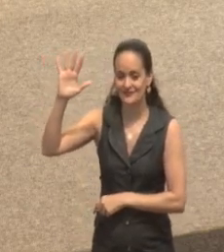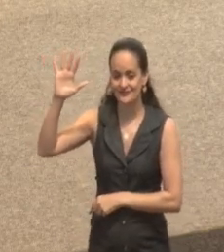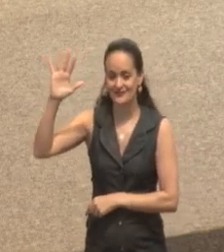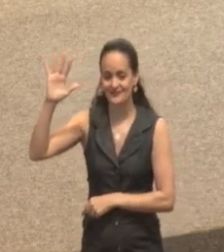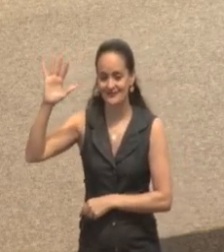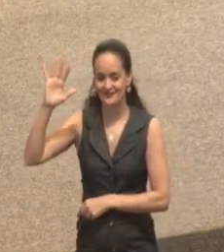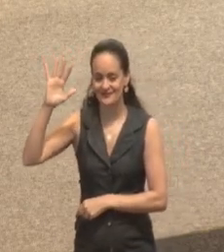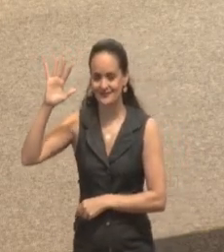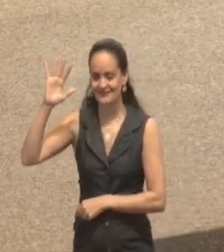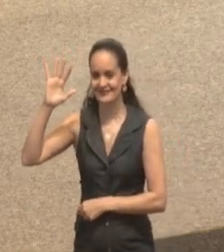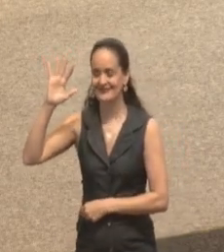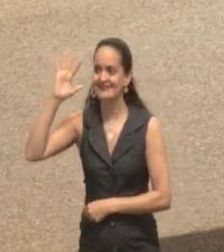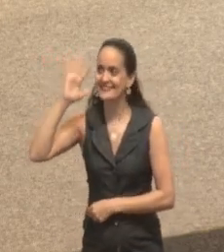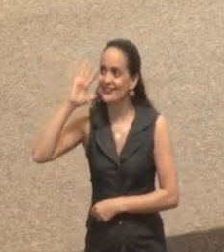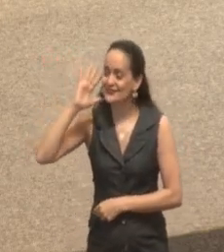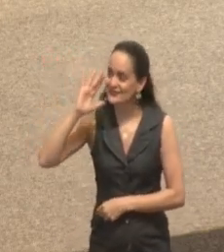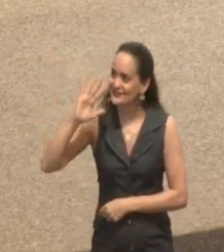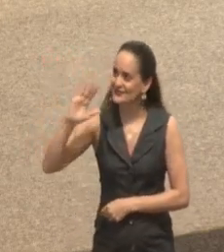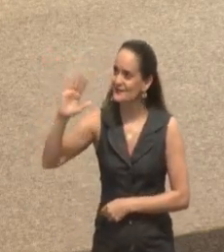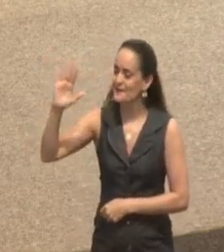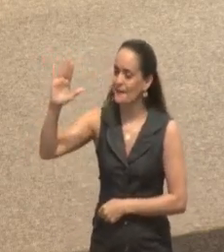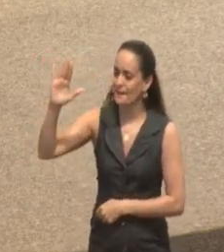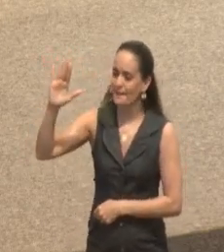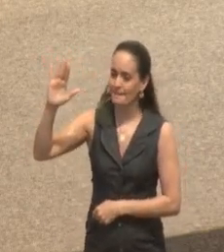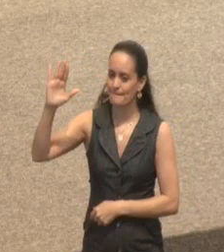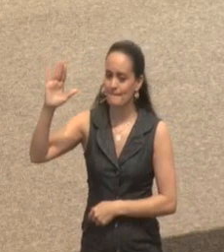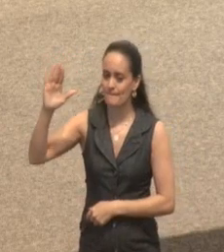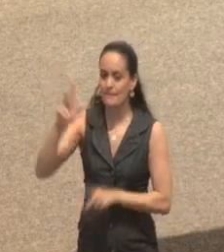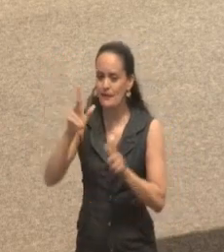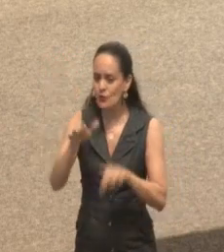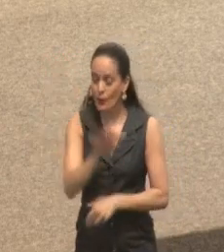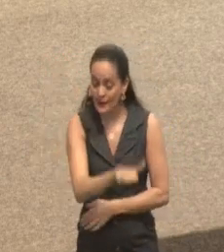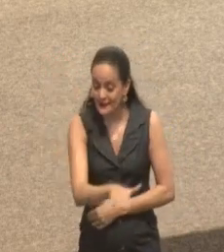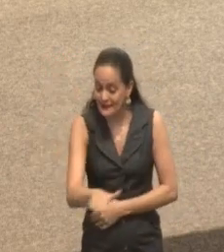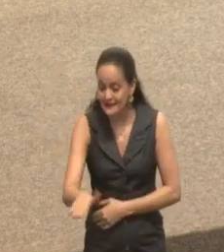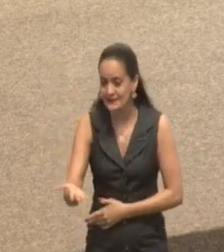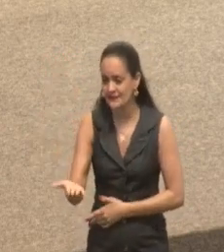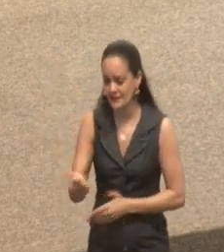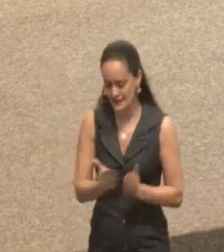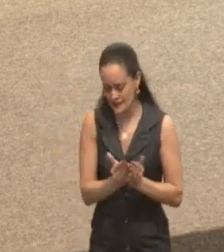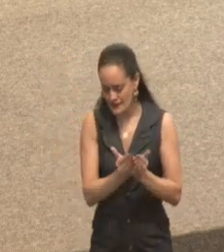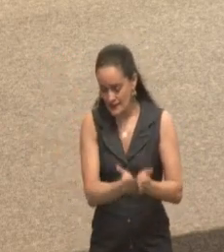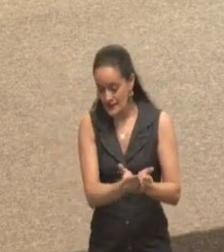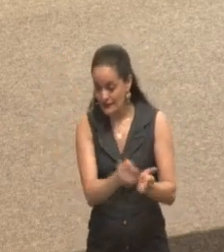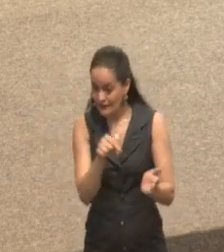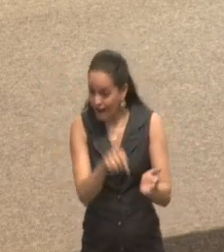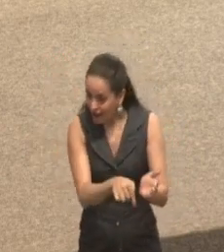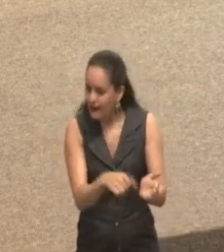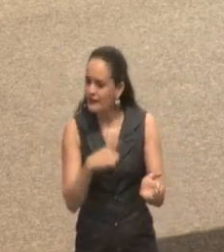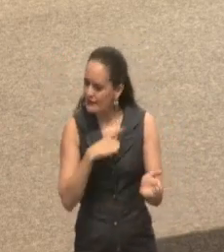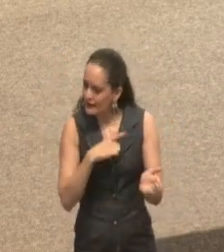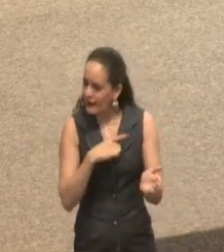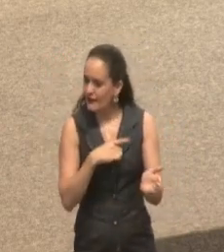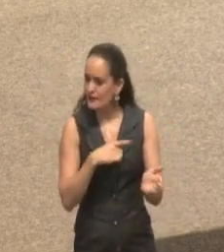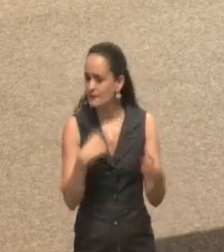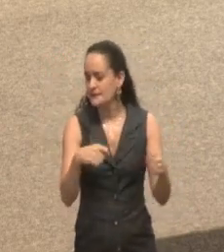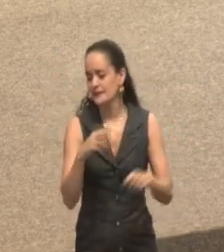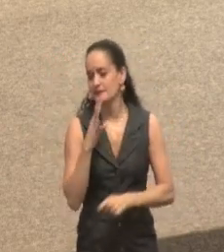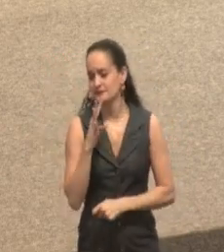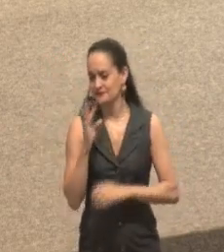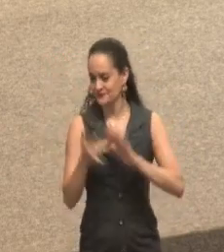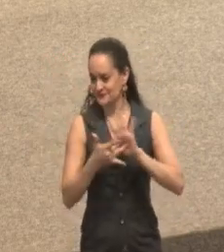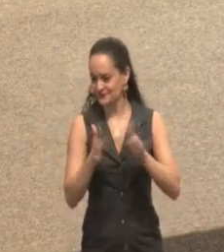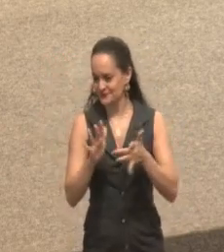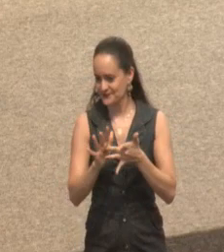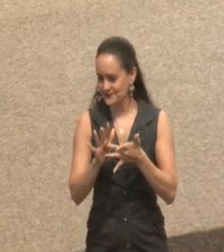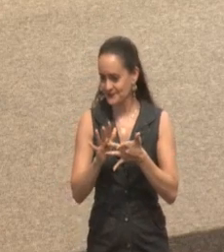que vem da fala e dos olhos de uma criança de uma comunidade ribeirinha no interior da Amazônia, que com os